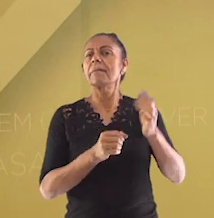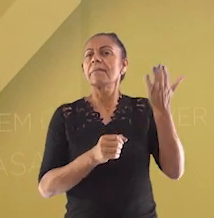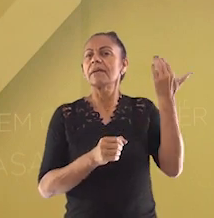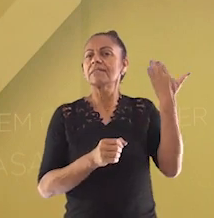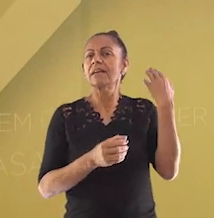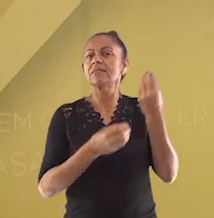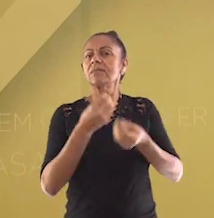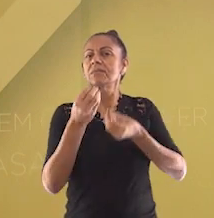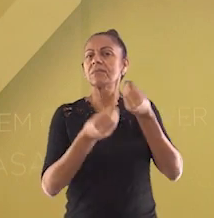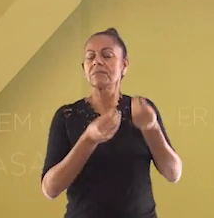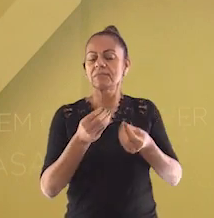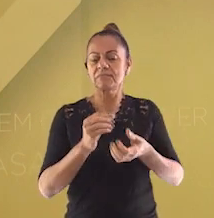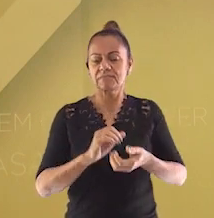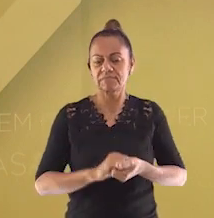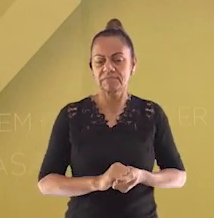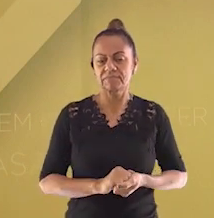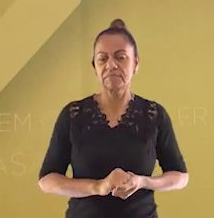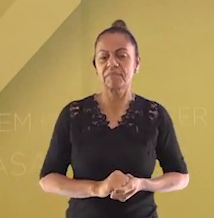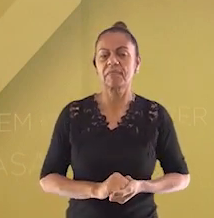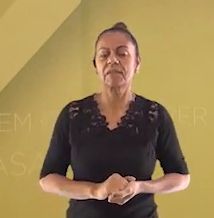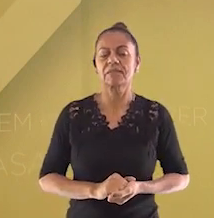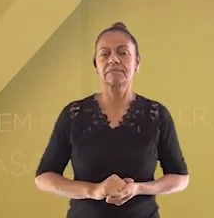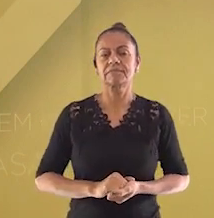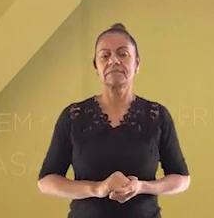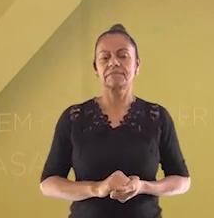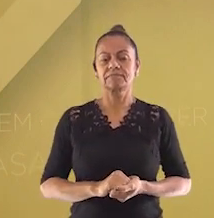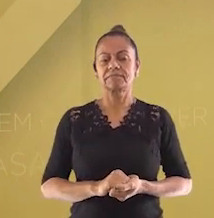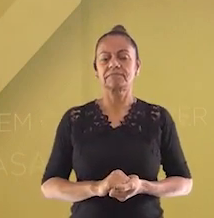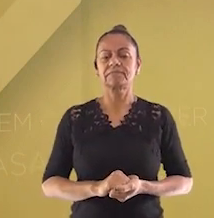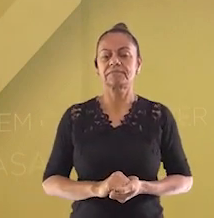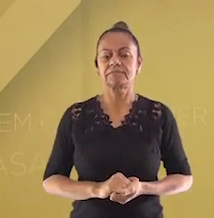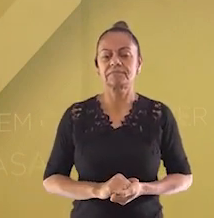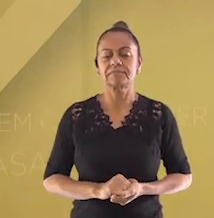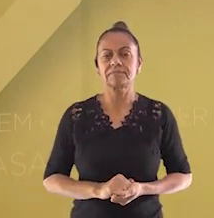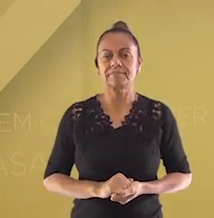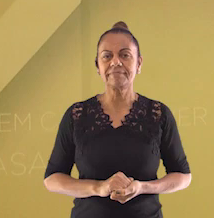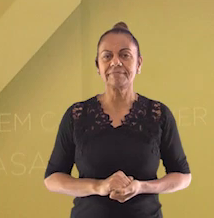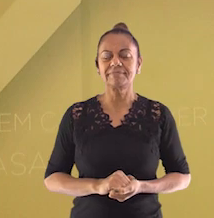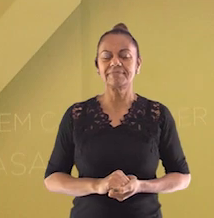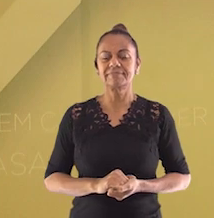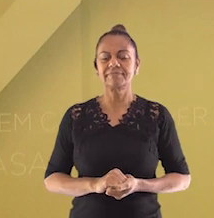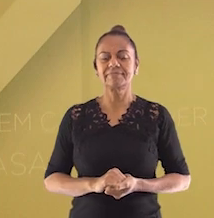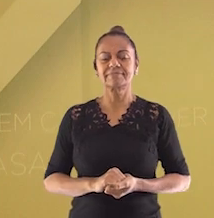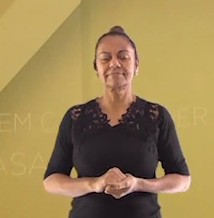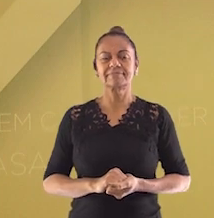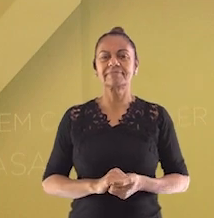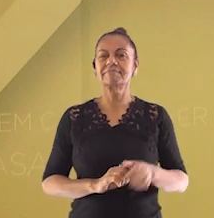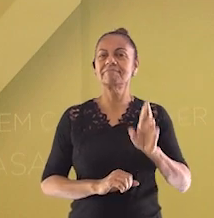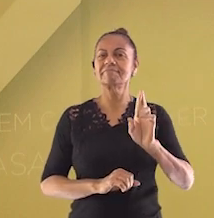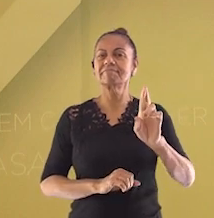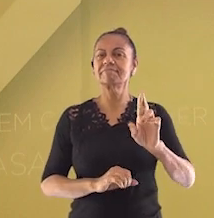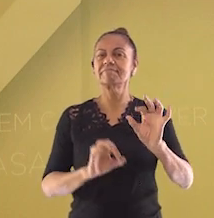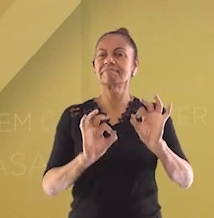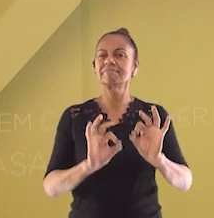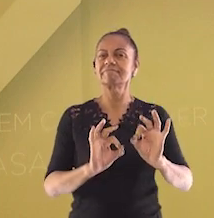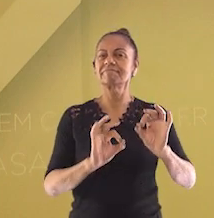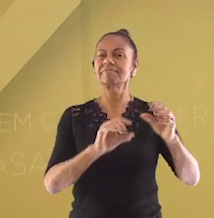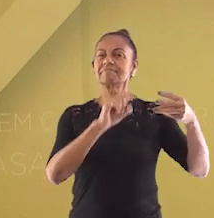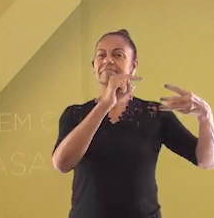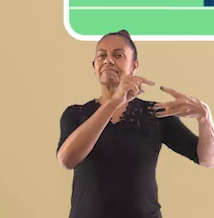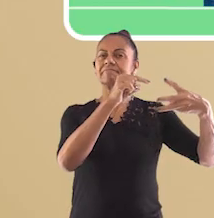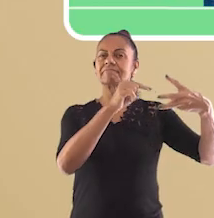plenz ou clenda com apenas um n Qual a resposta certa